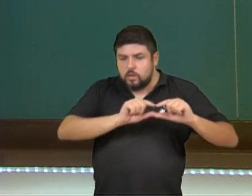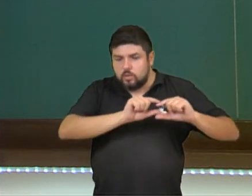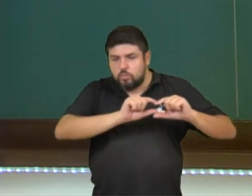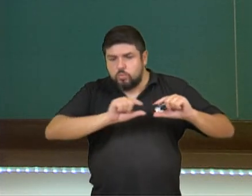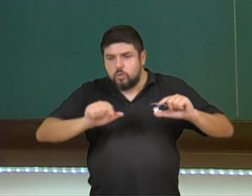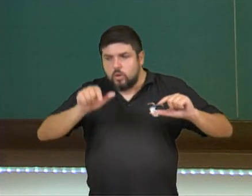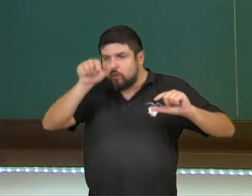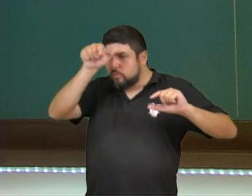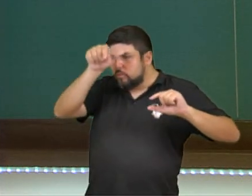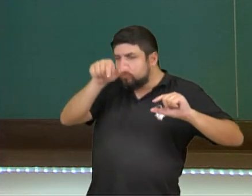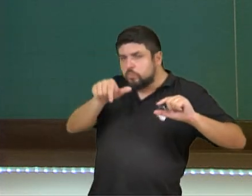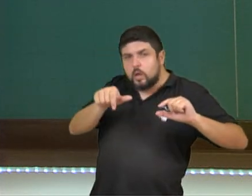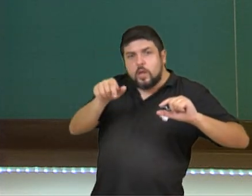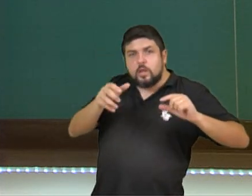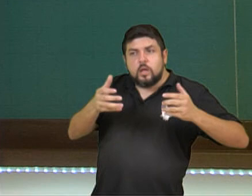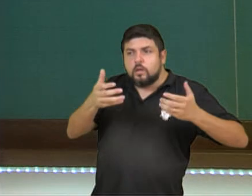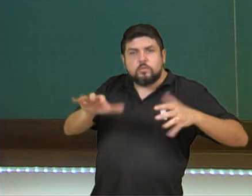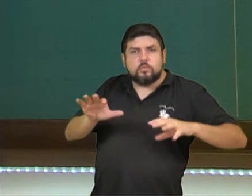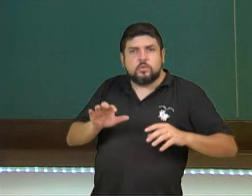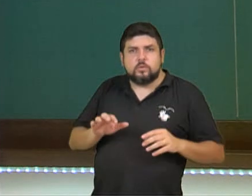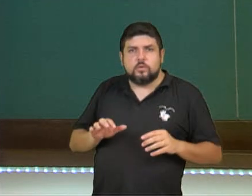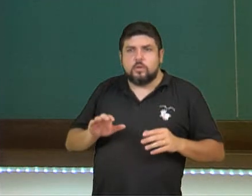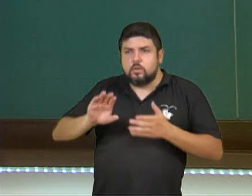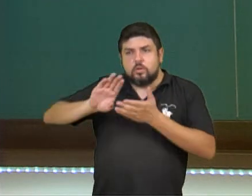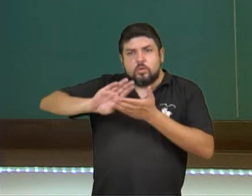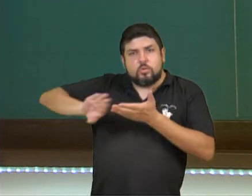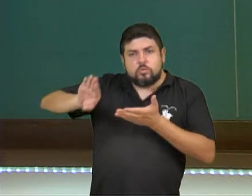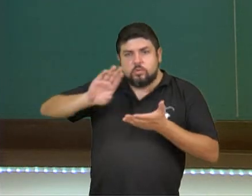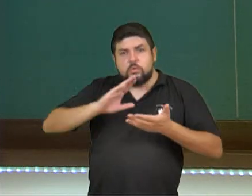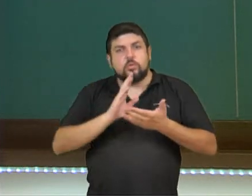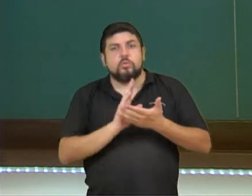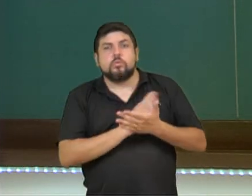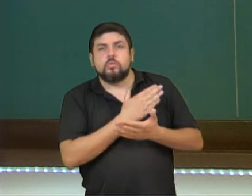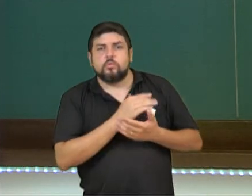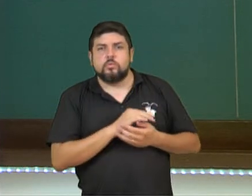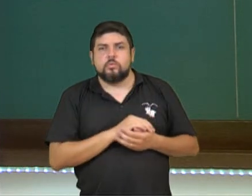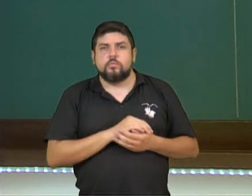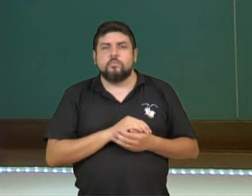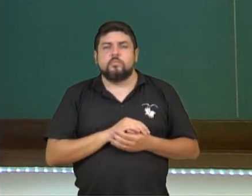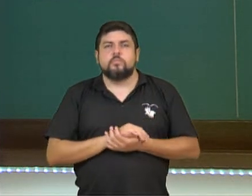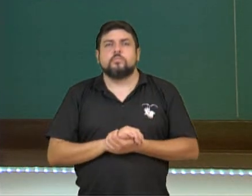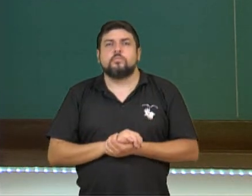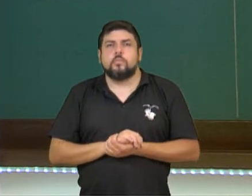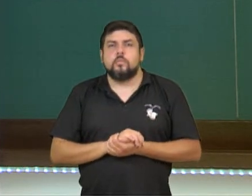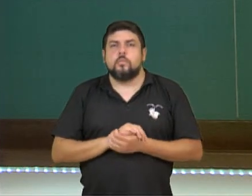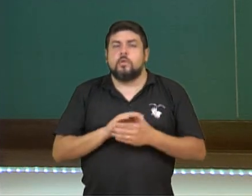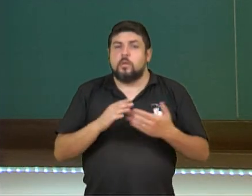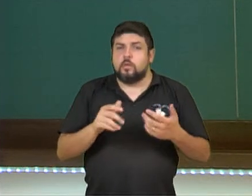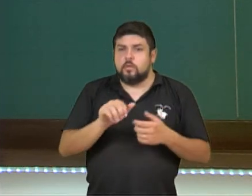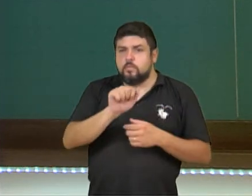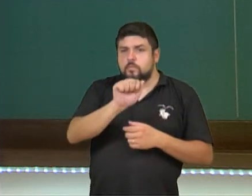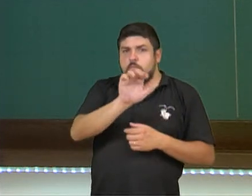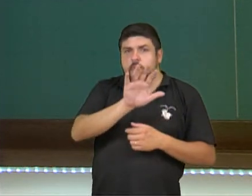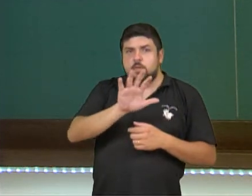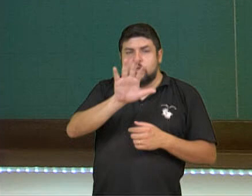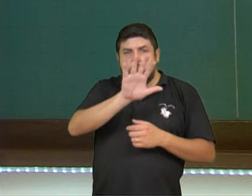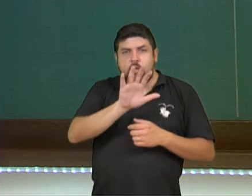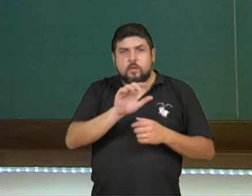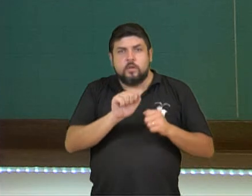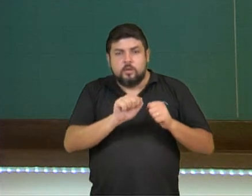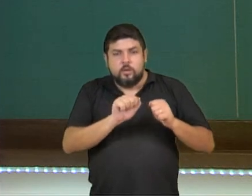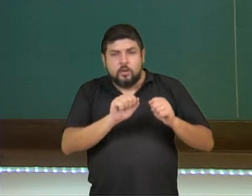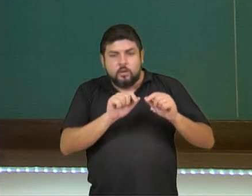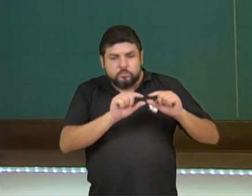duas formas de calcular uma determinada área que não seja um polígono específico. Você pode dividir em partes e ir